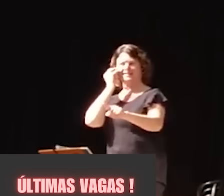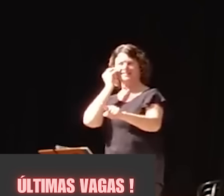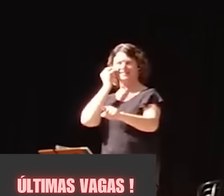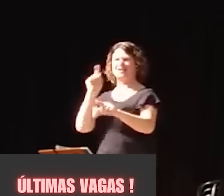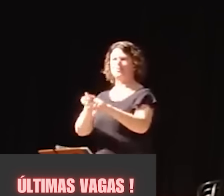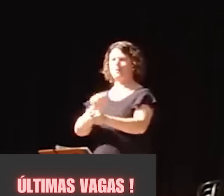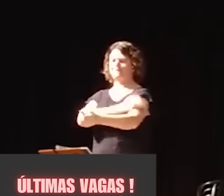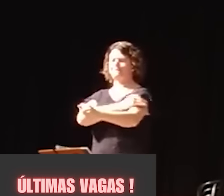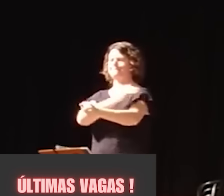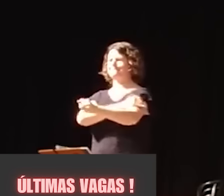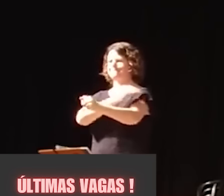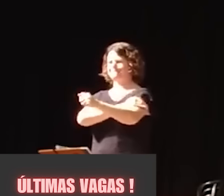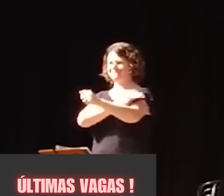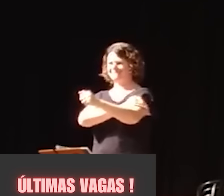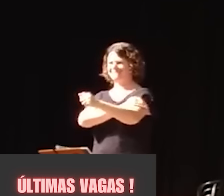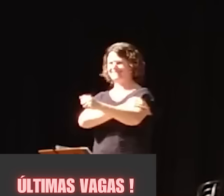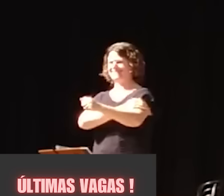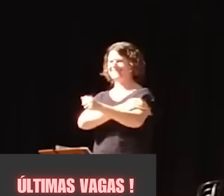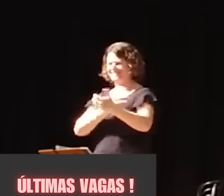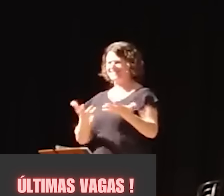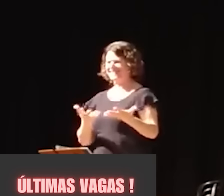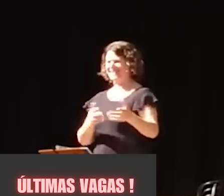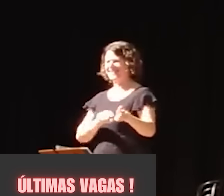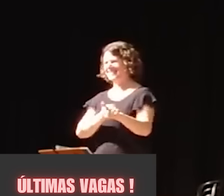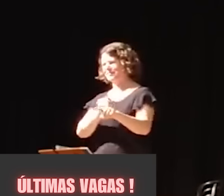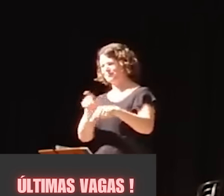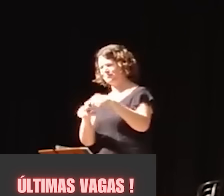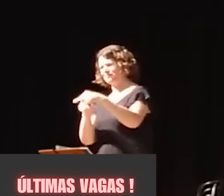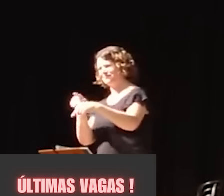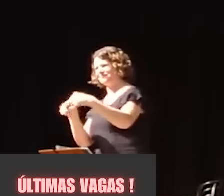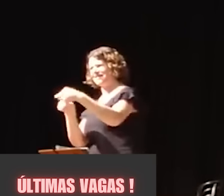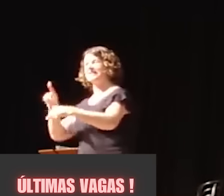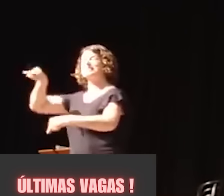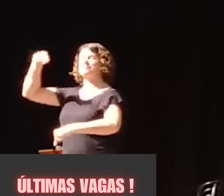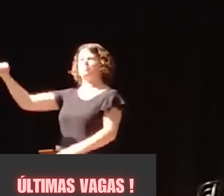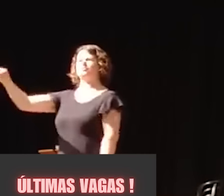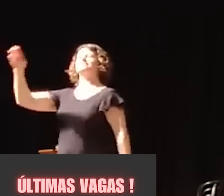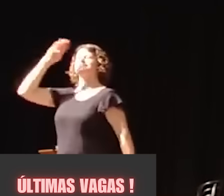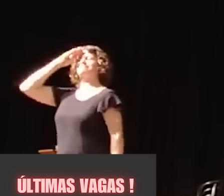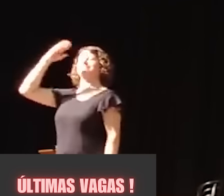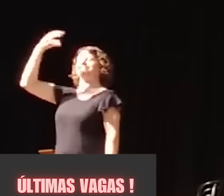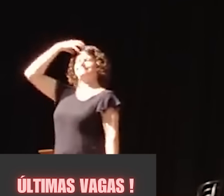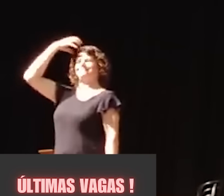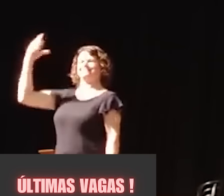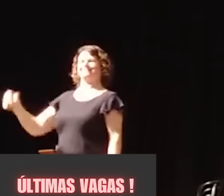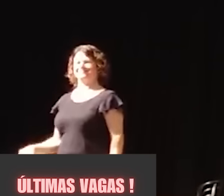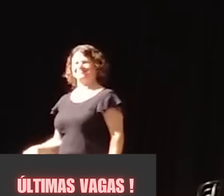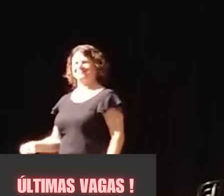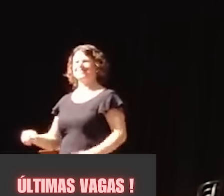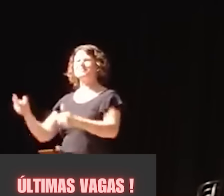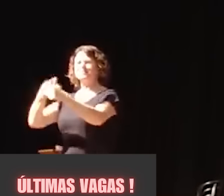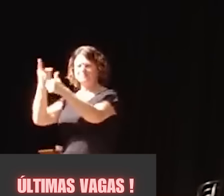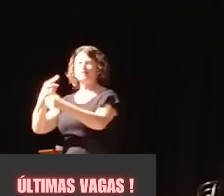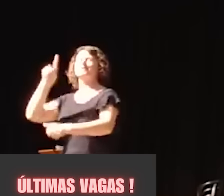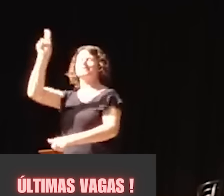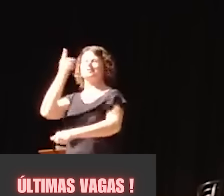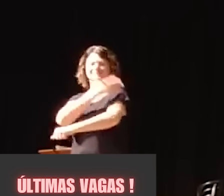feito Agora vai sofrer não D viia não pastor Olha presta atenção você que